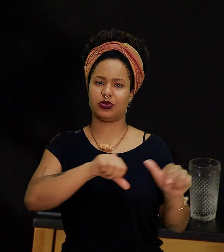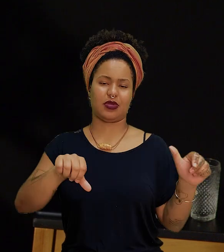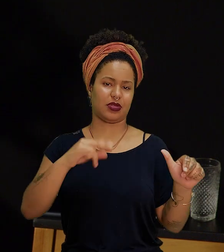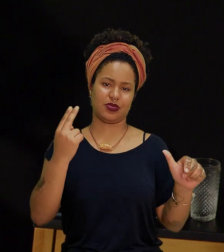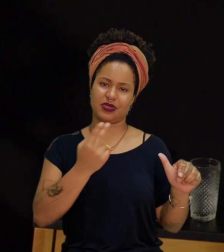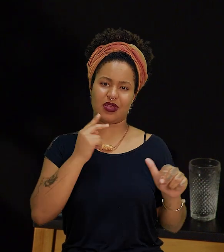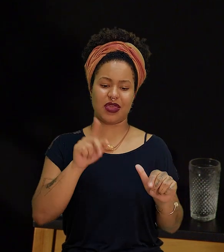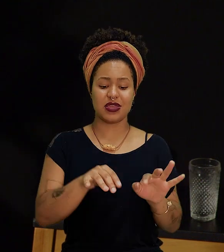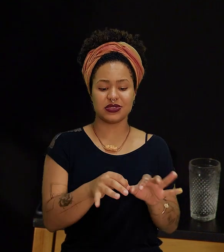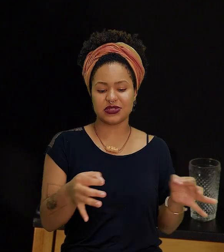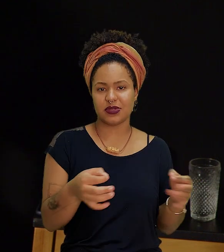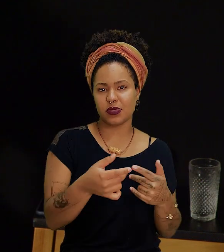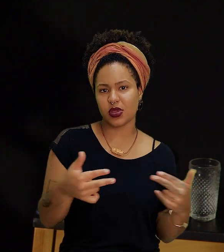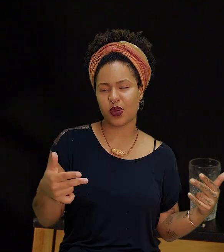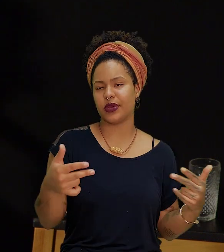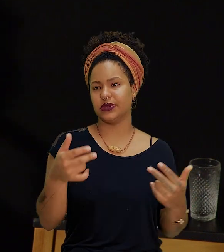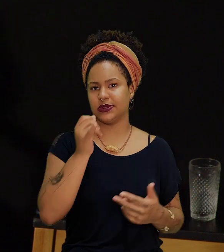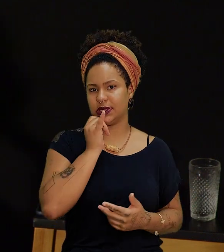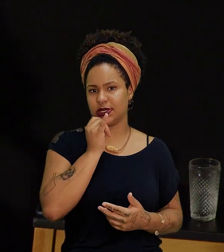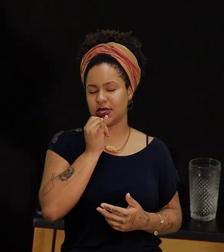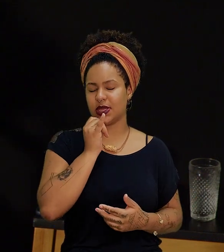irreversíveis. Não são coisas assim que